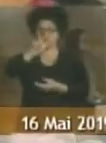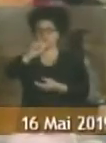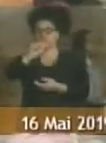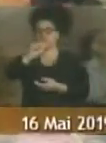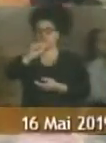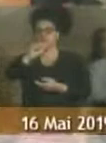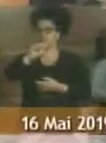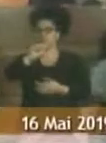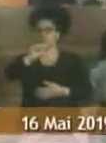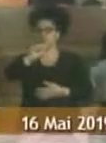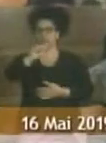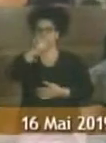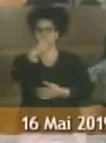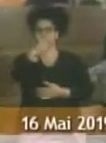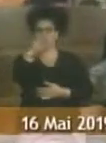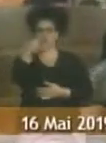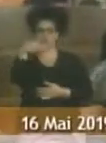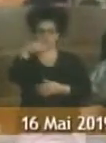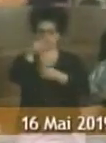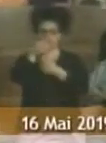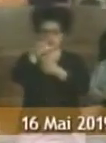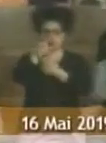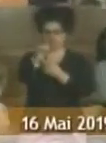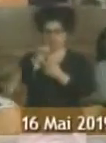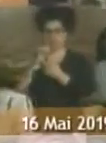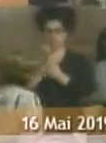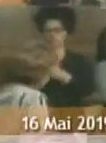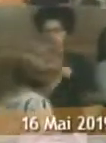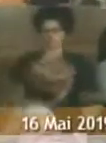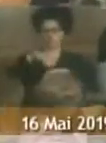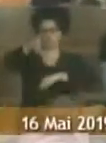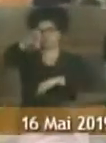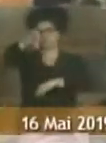a ser realizada no dia 21 de maio do corrente ano, às